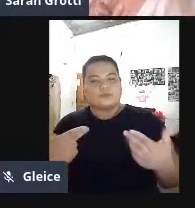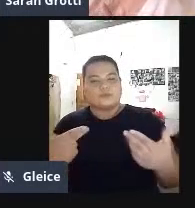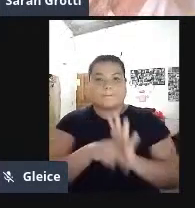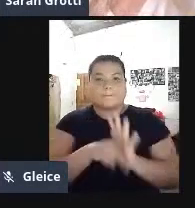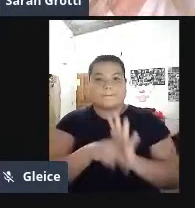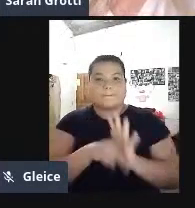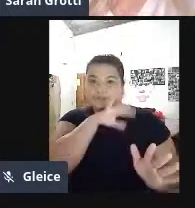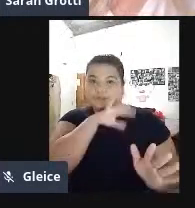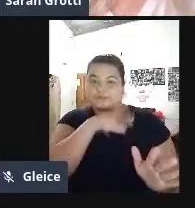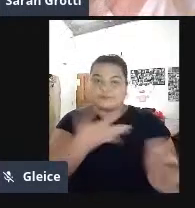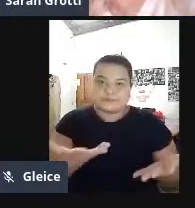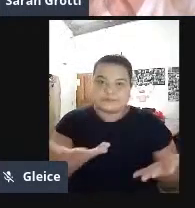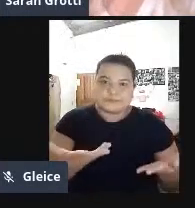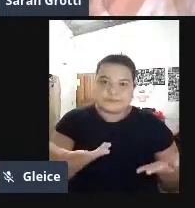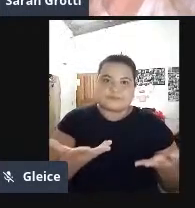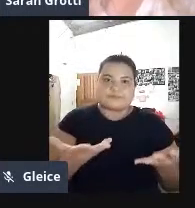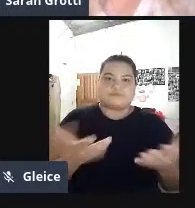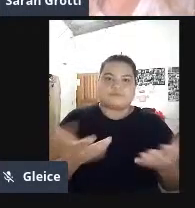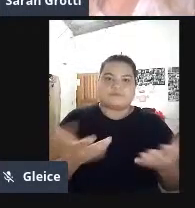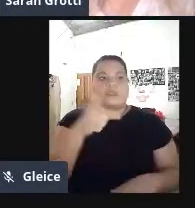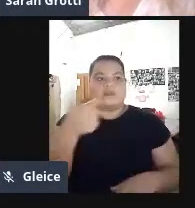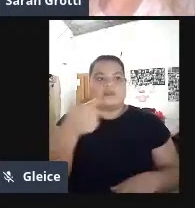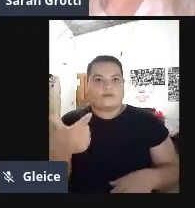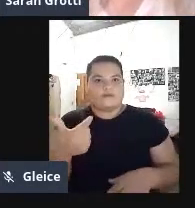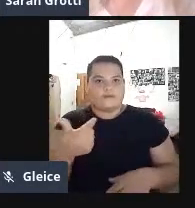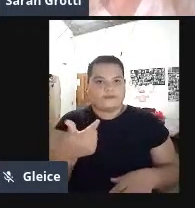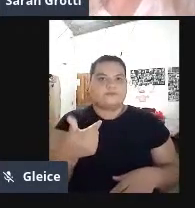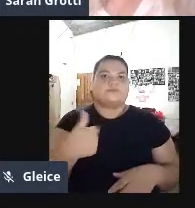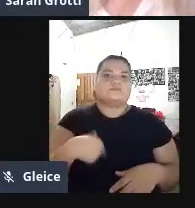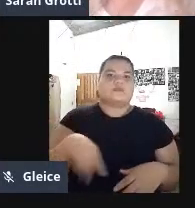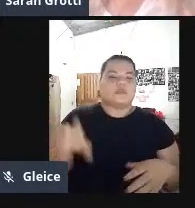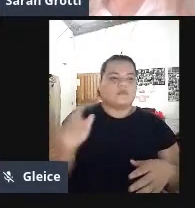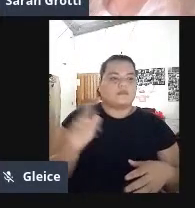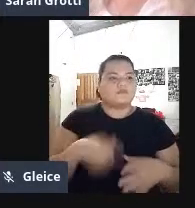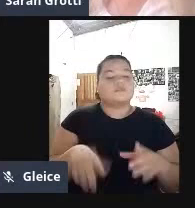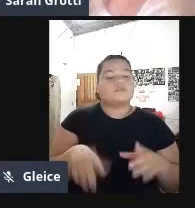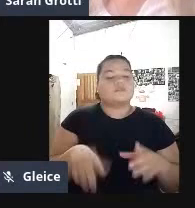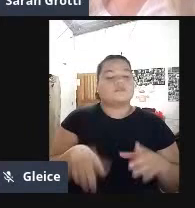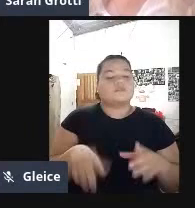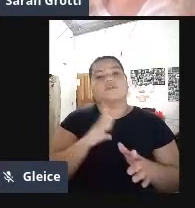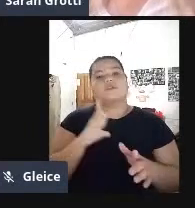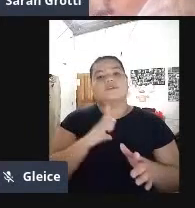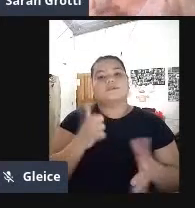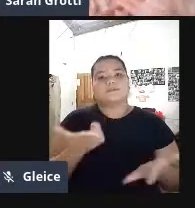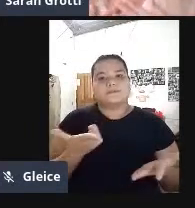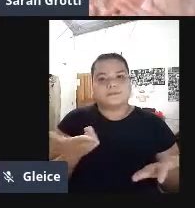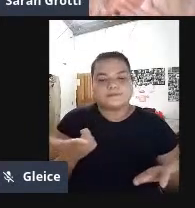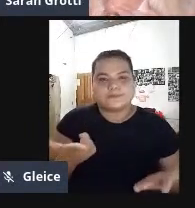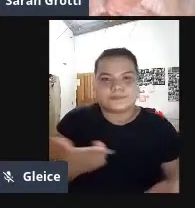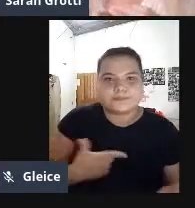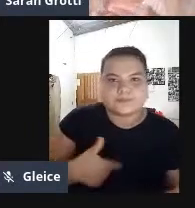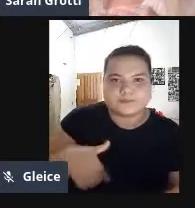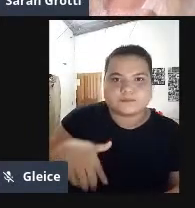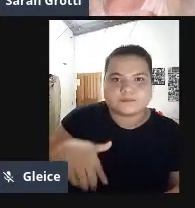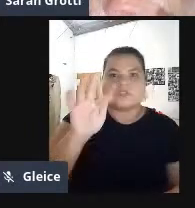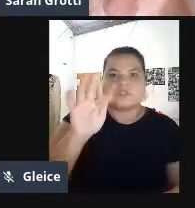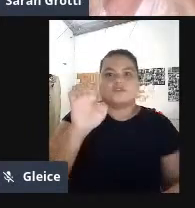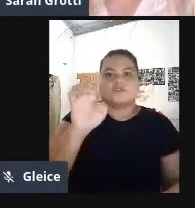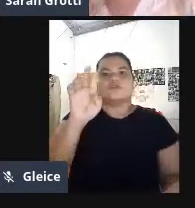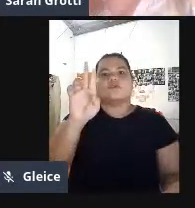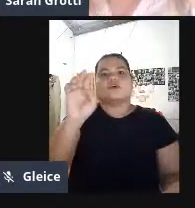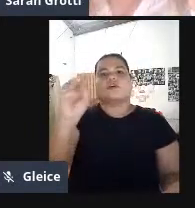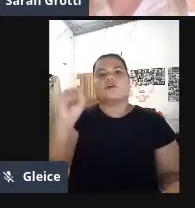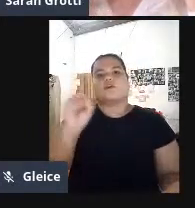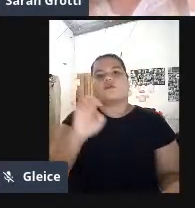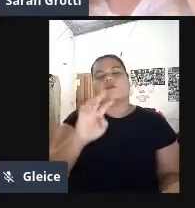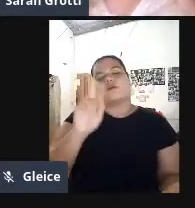encontrado principalmente nas leguminosas, que a gente fala que é origem vegetal. O ferro M, ele é mais disponível para nós no organismo.